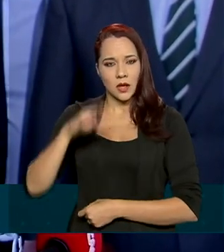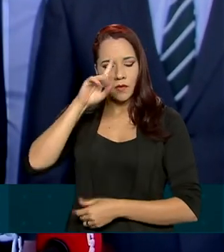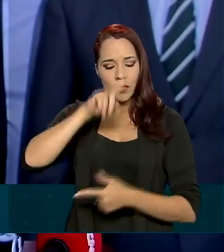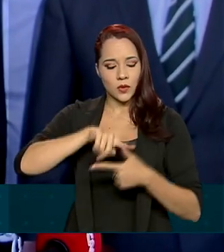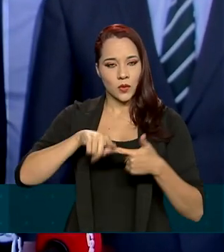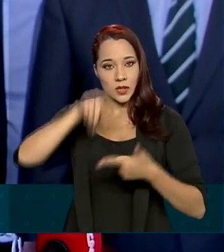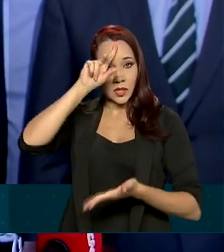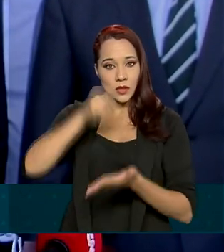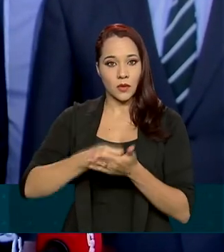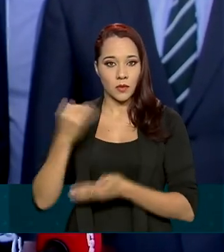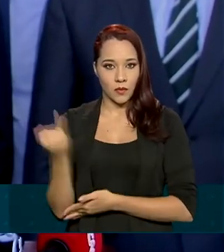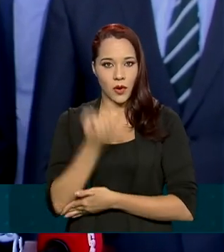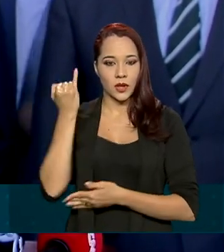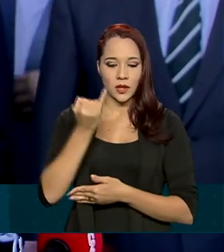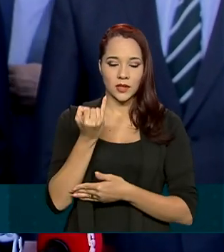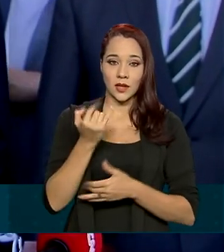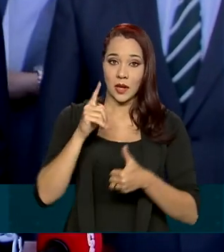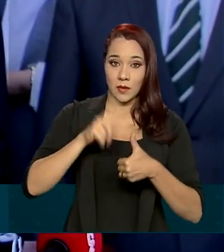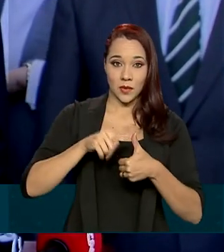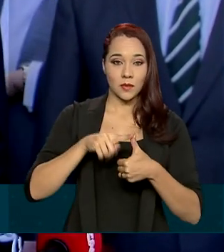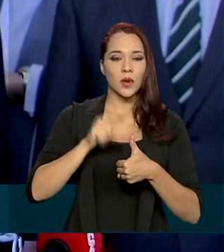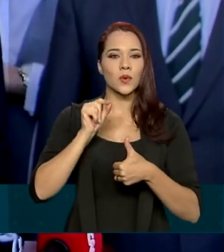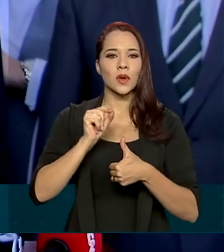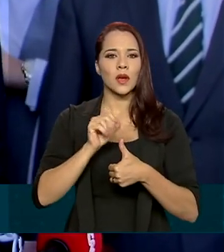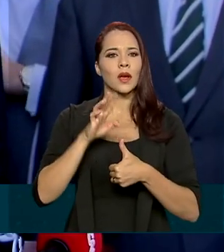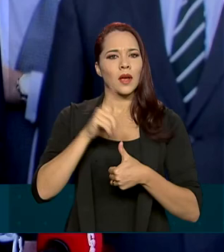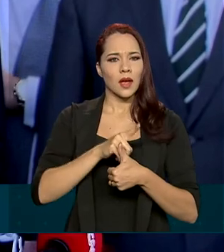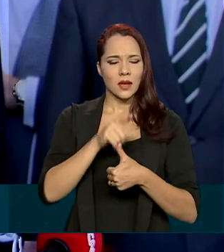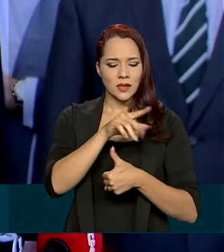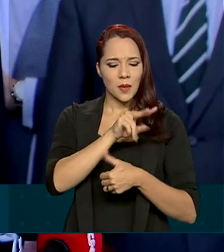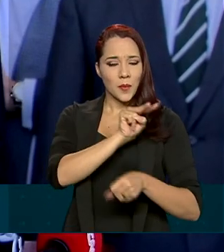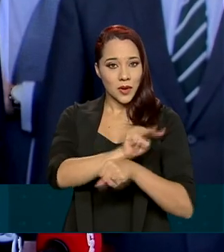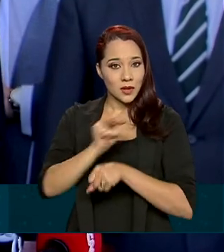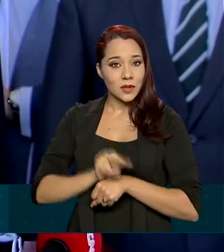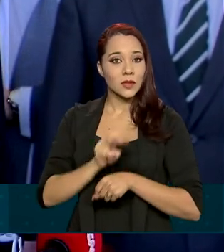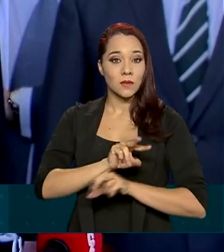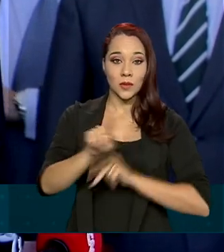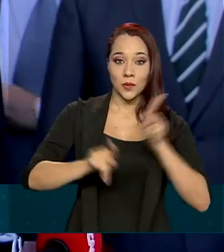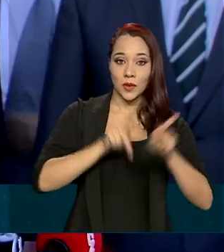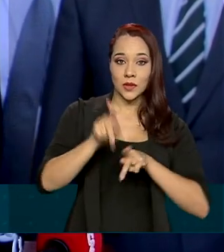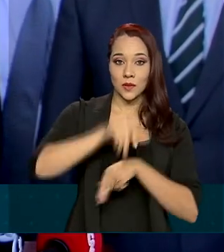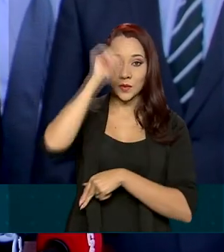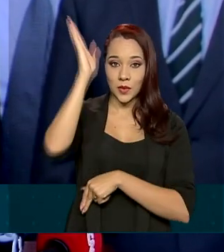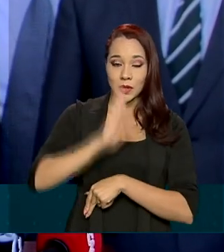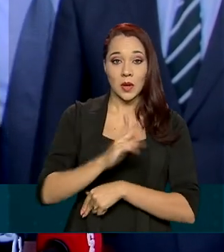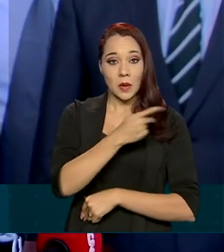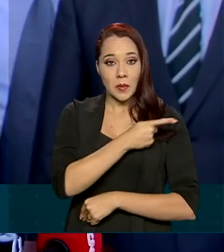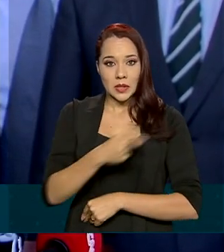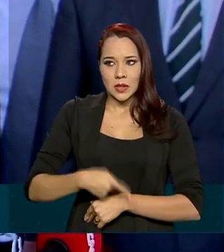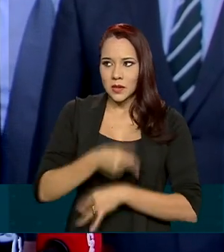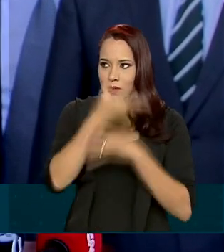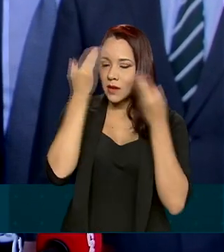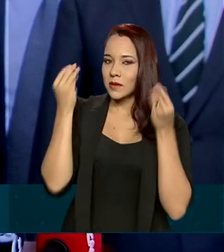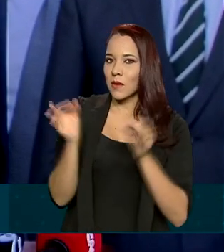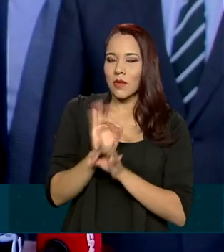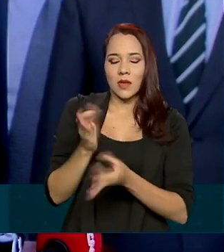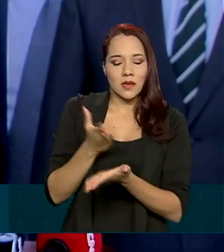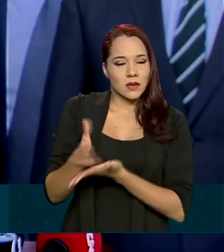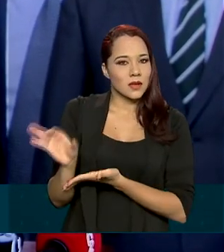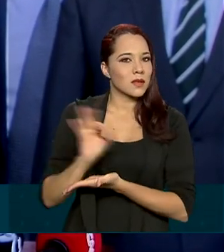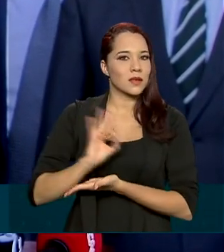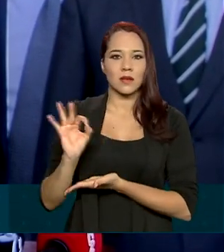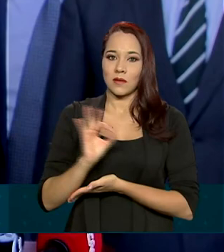Uma, lançar, estender essa camada de proteção à população brasileira, o presidente não deixou ninguém para trás,